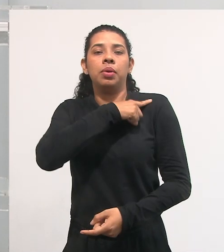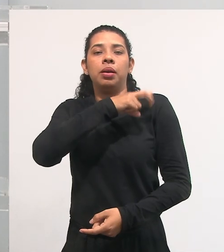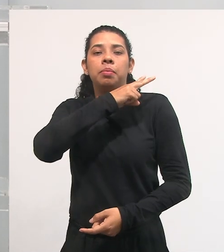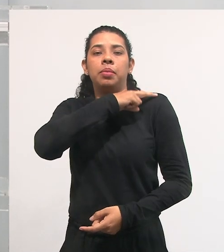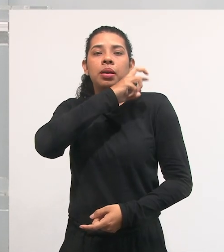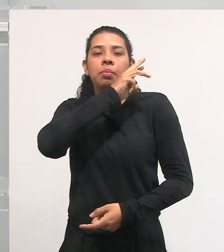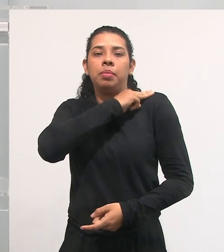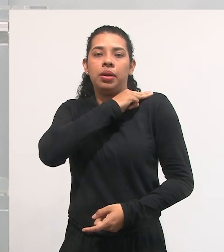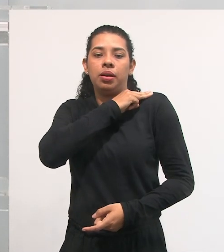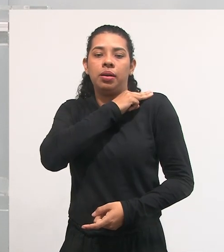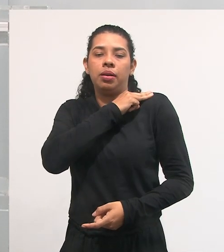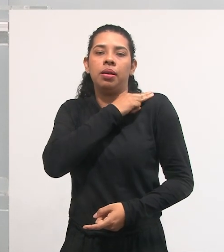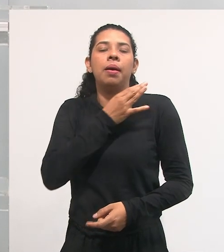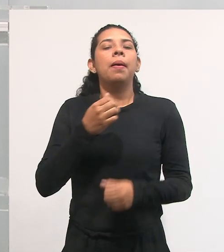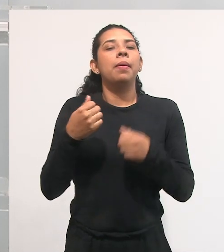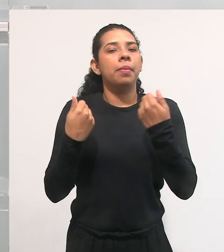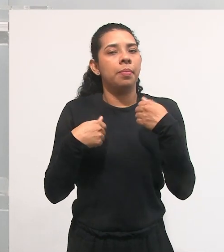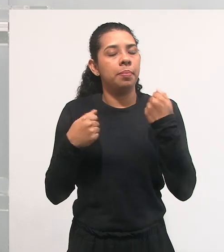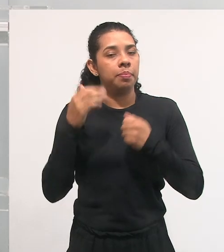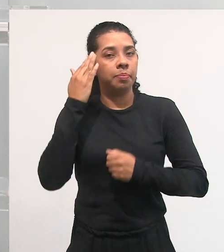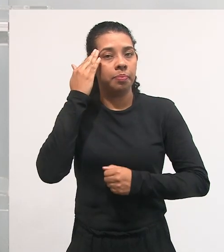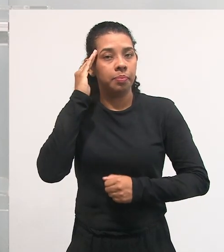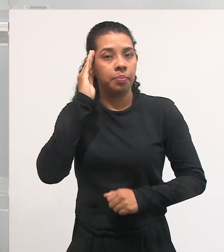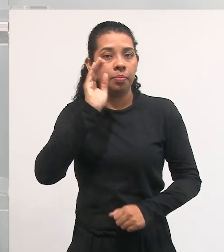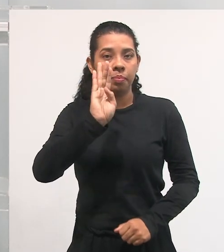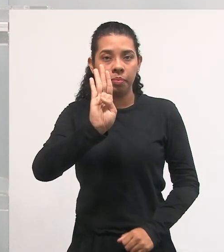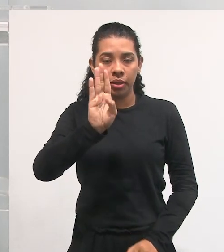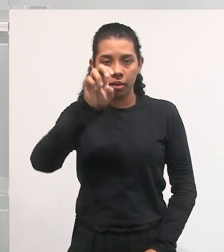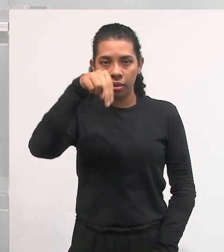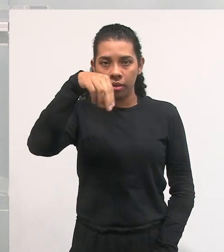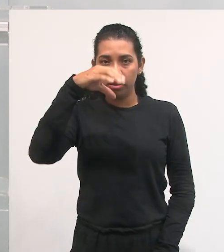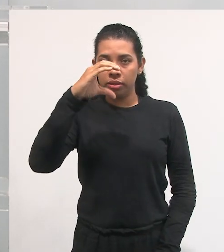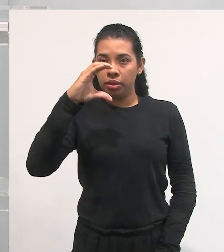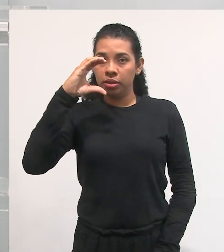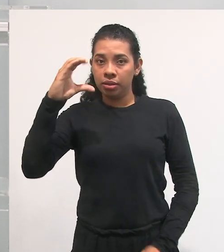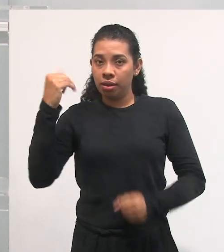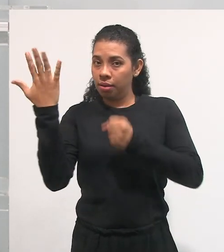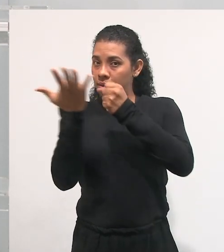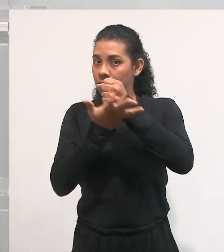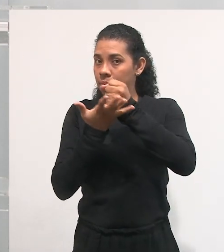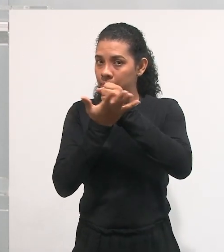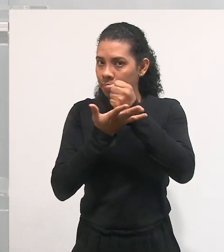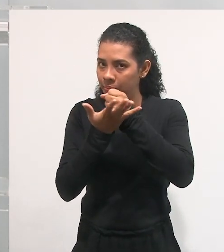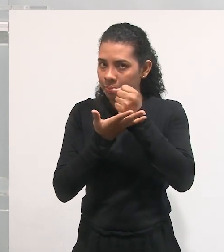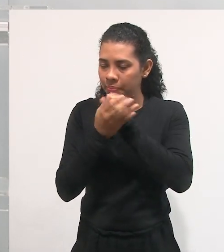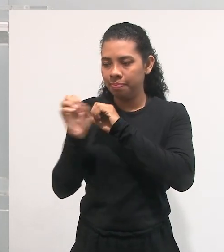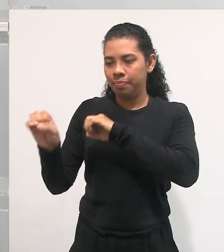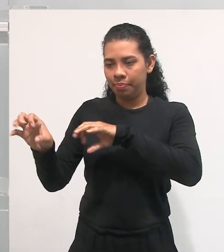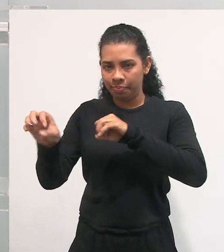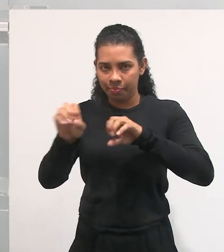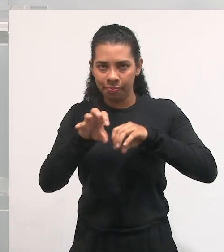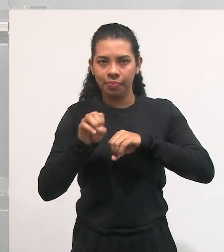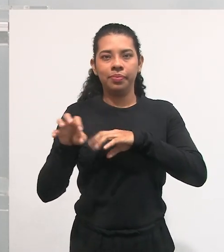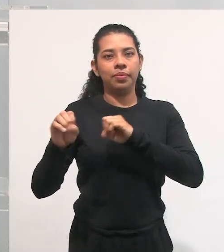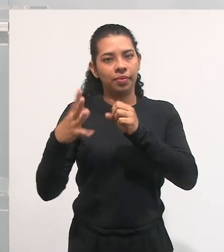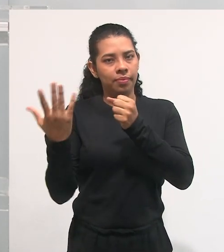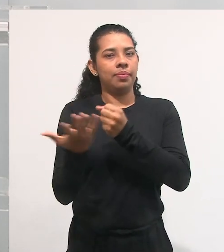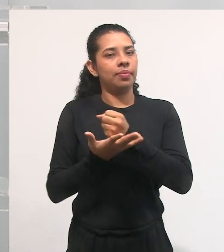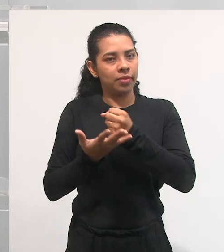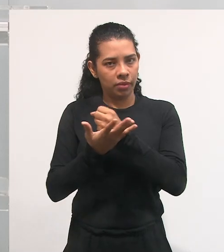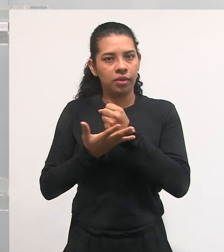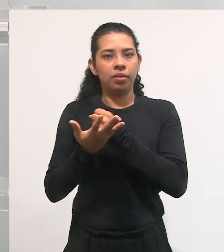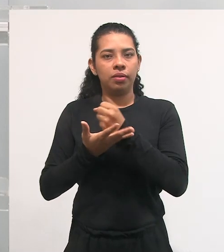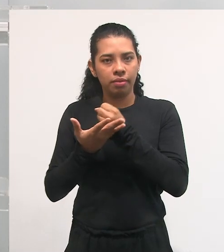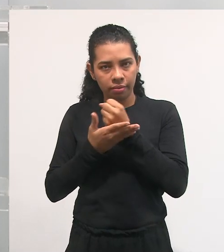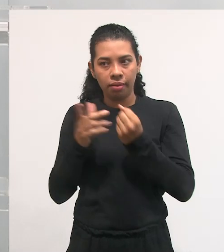base né, para essas etapas da educação básica. Aí, base aparece várias vezes, né, professora?